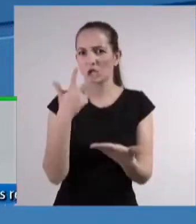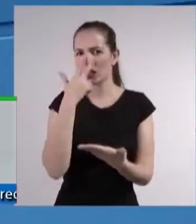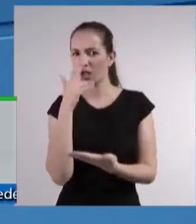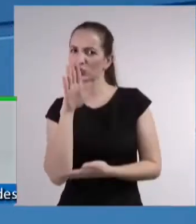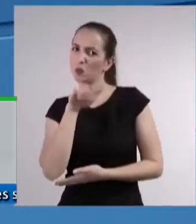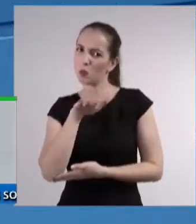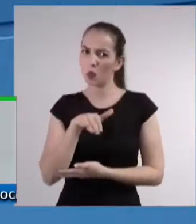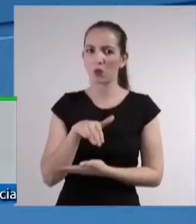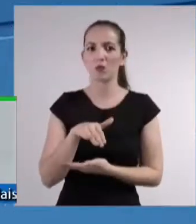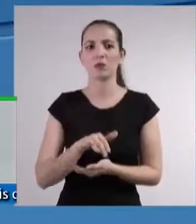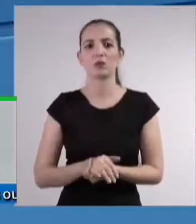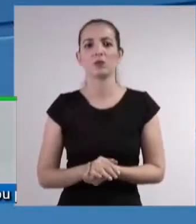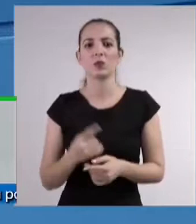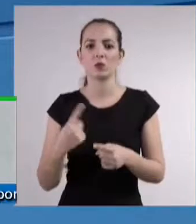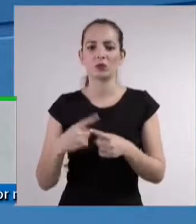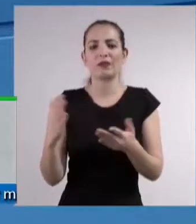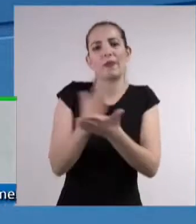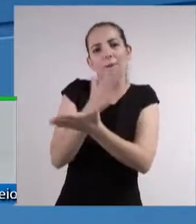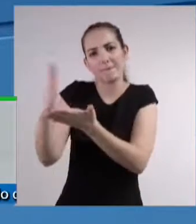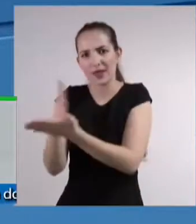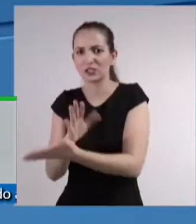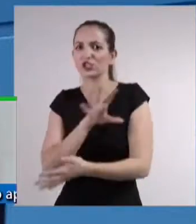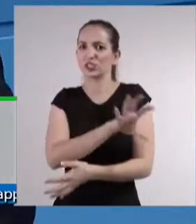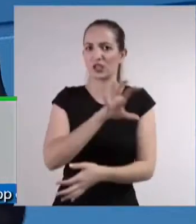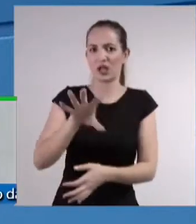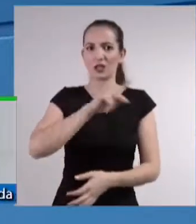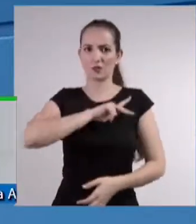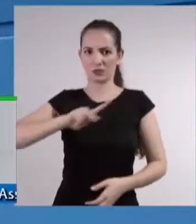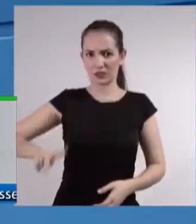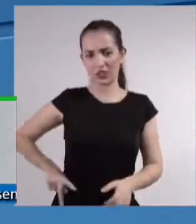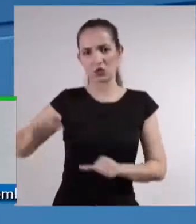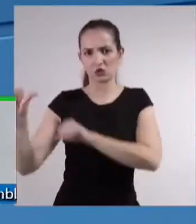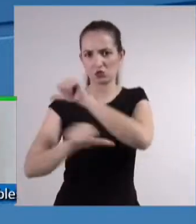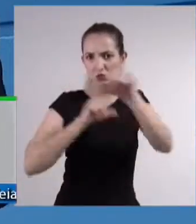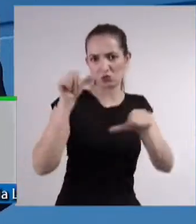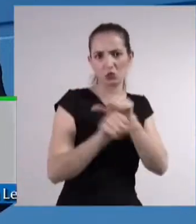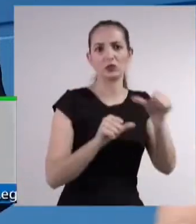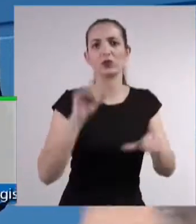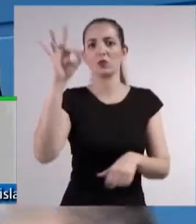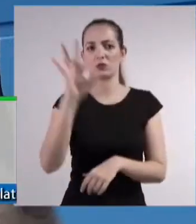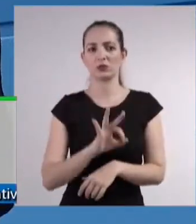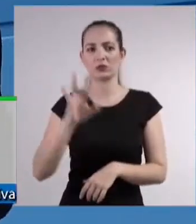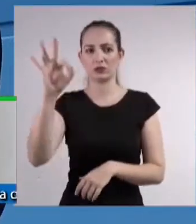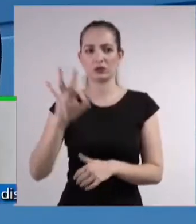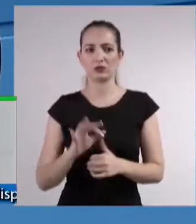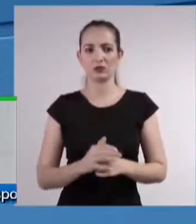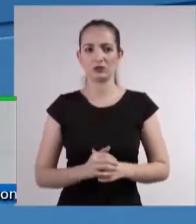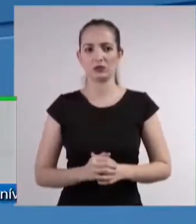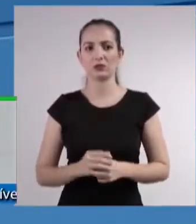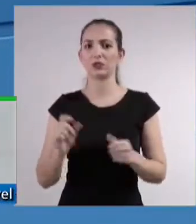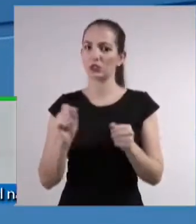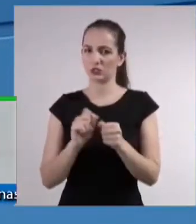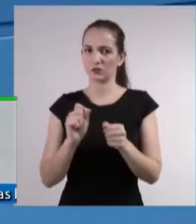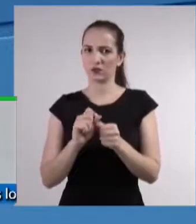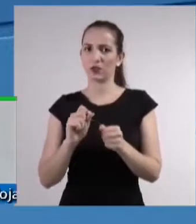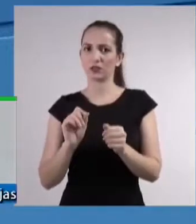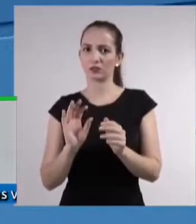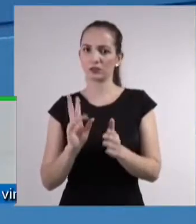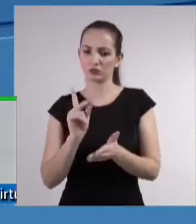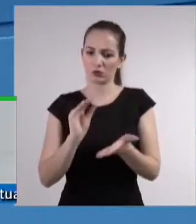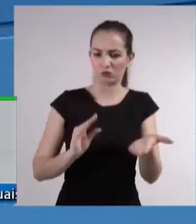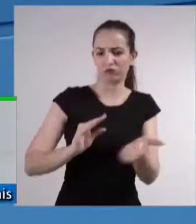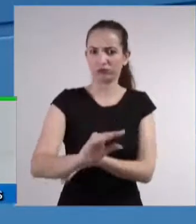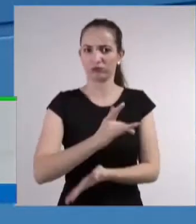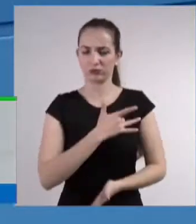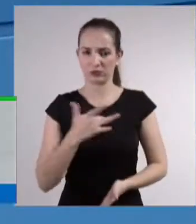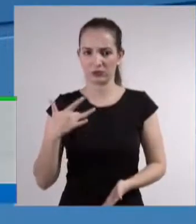vai da vontade de cada governante o investimento que a União faz em saúde. O que acontece na